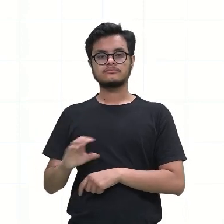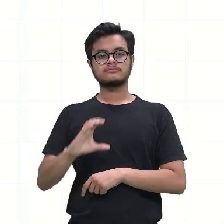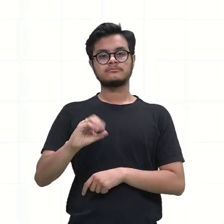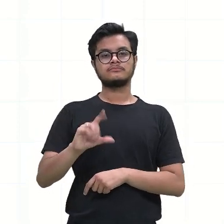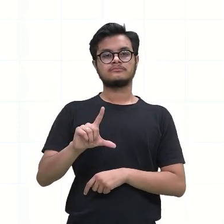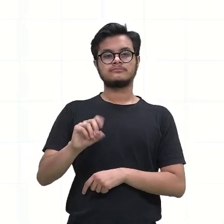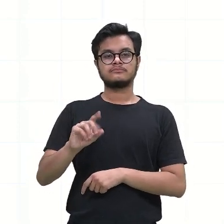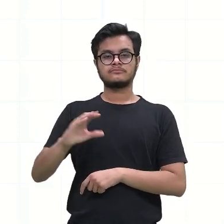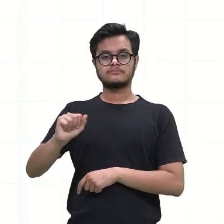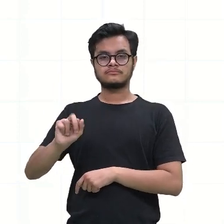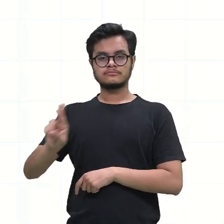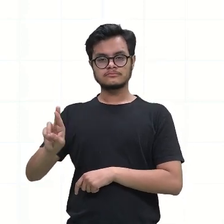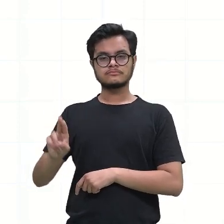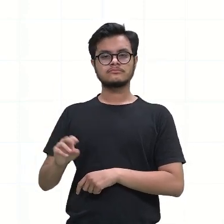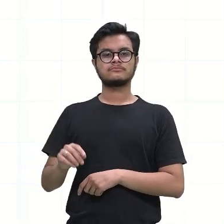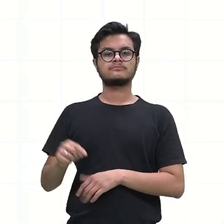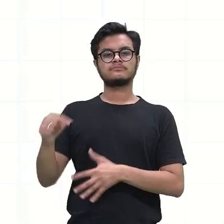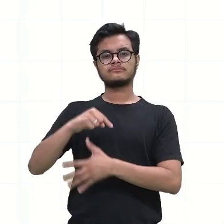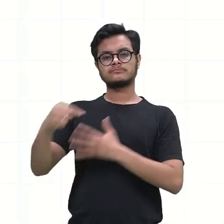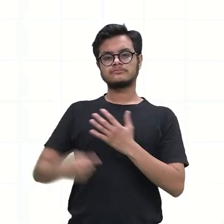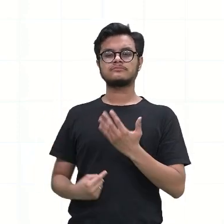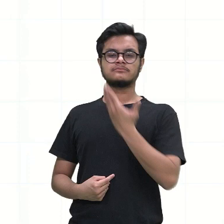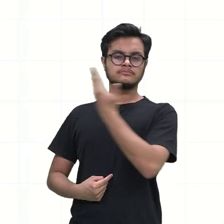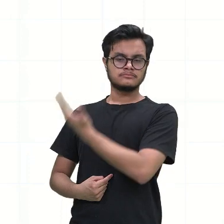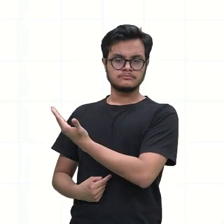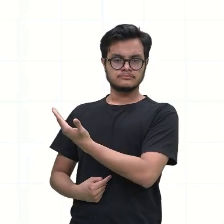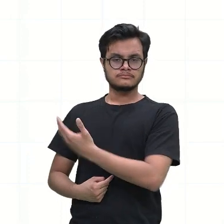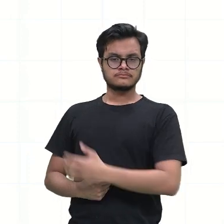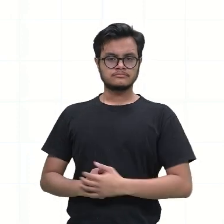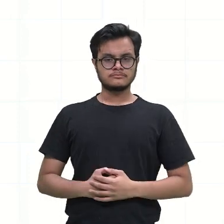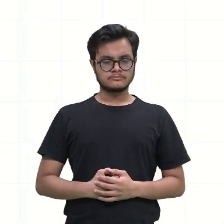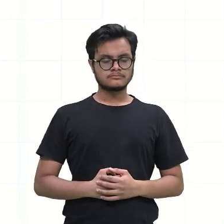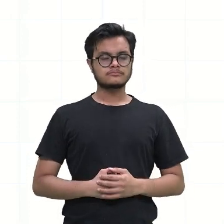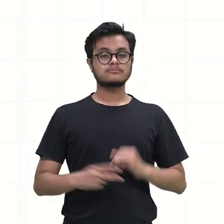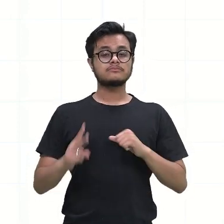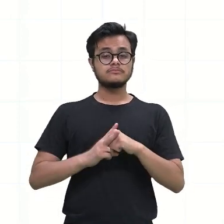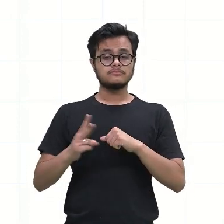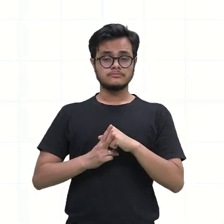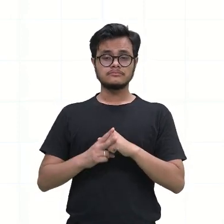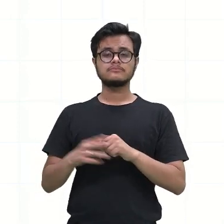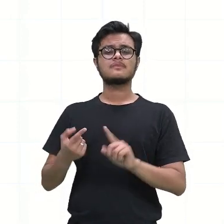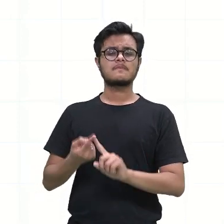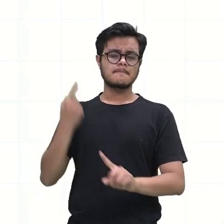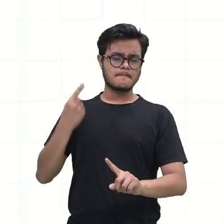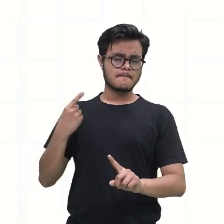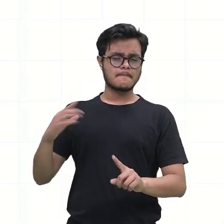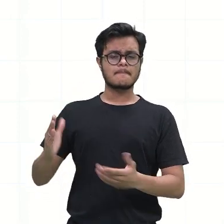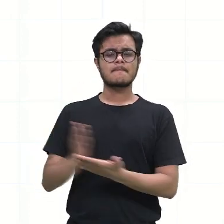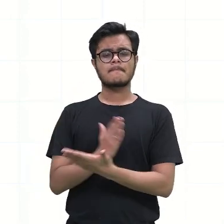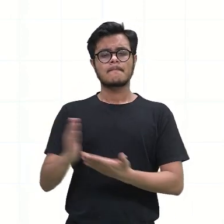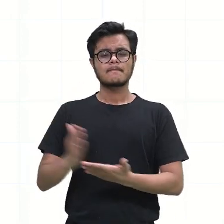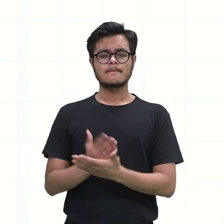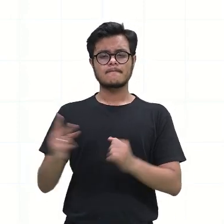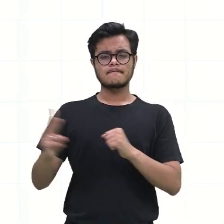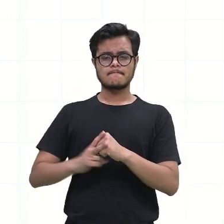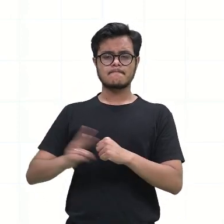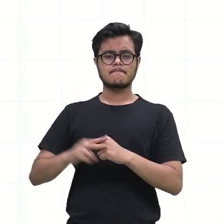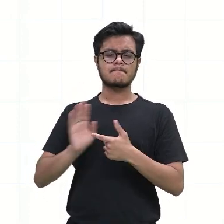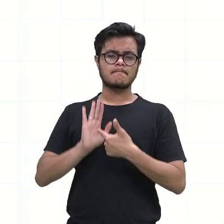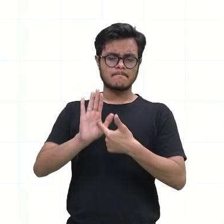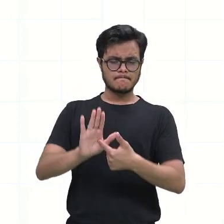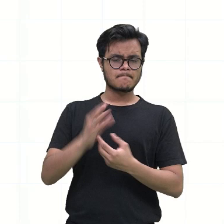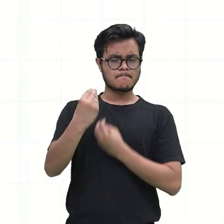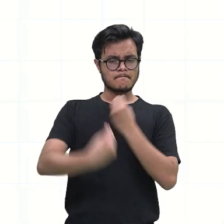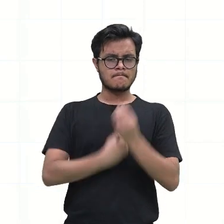abriu, tornando-se, ser eleita. Então temos aí algumas manifestações dos verbos, indicando como o